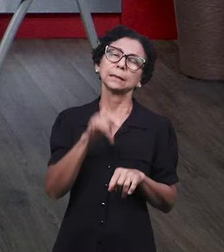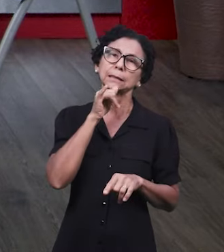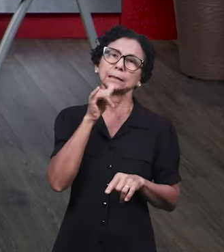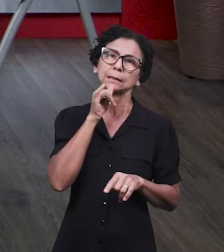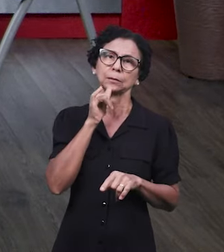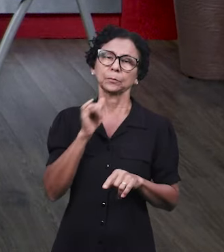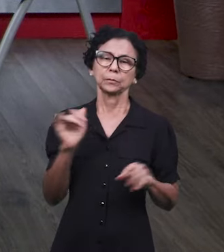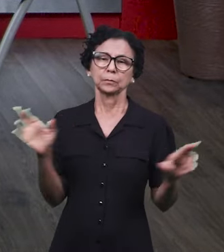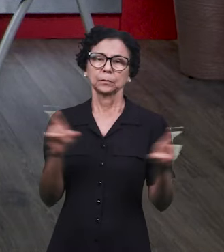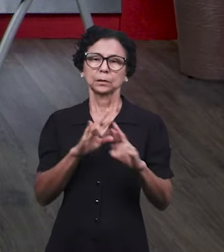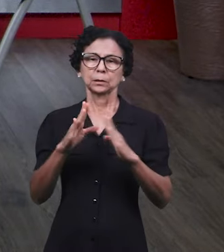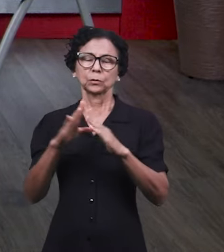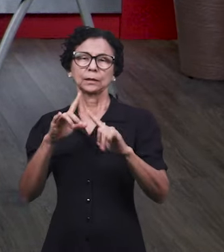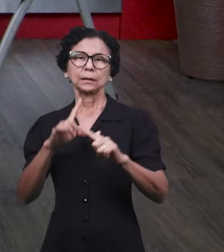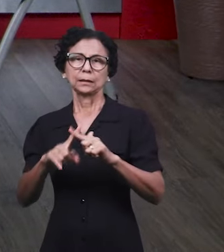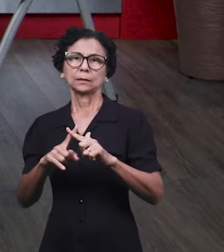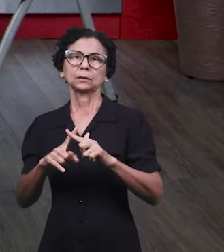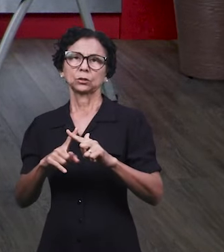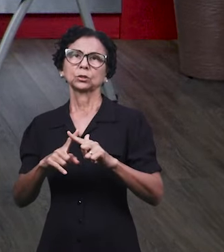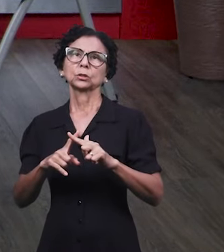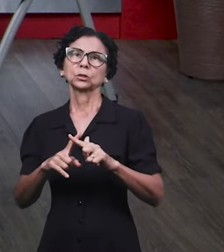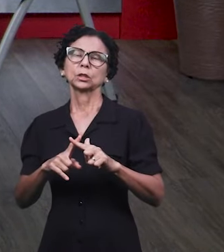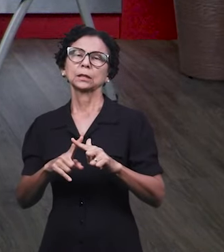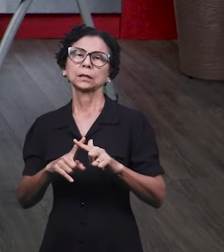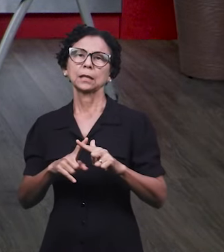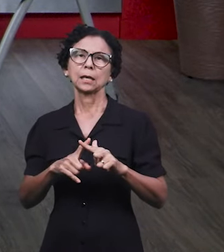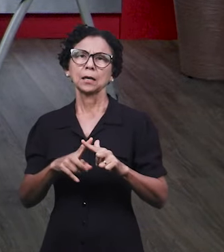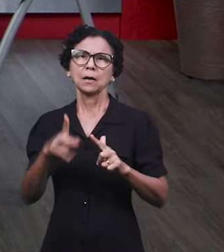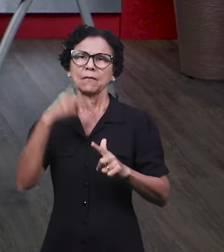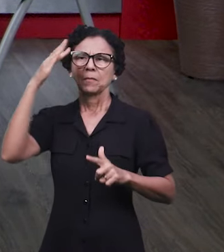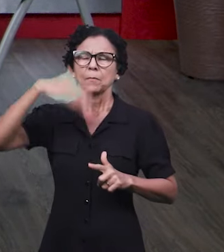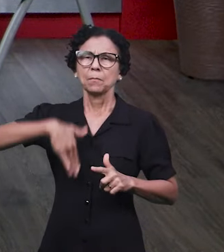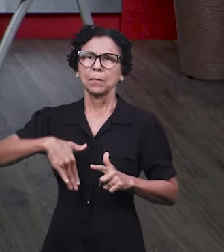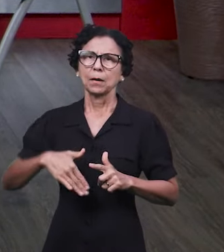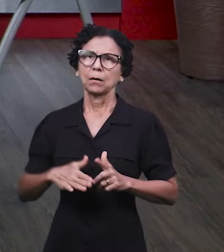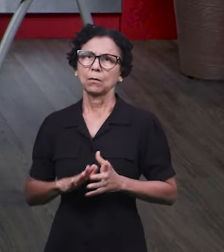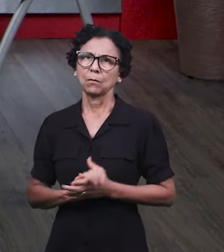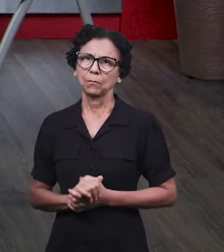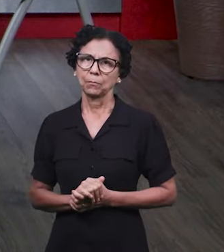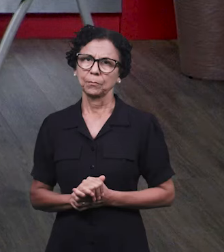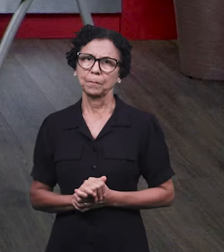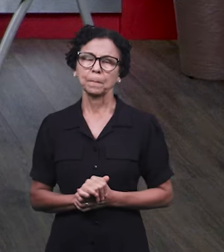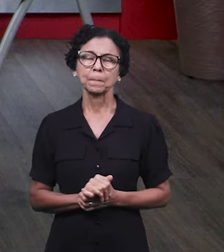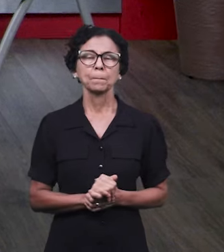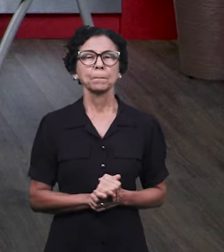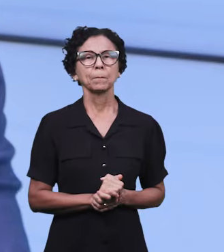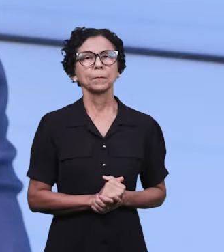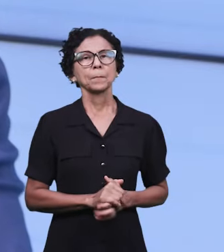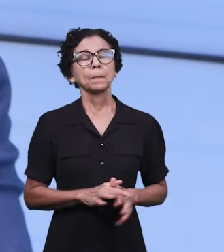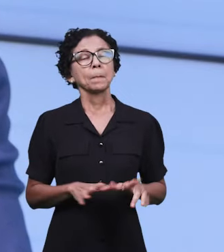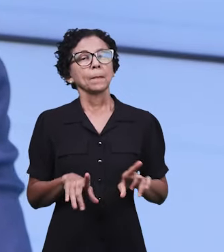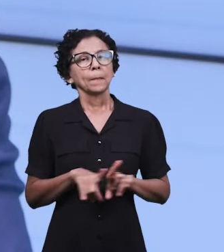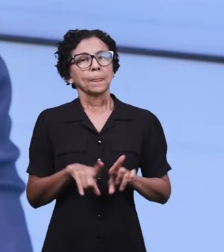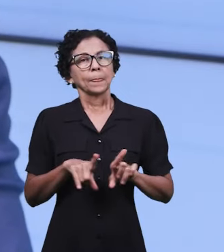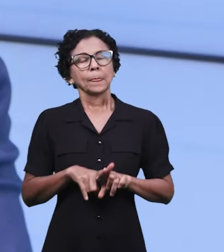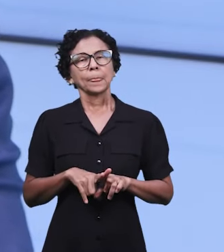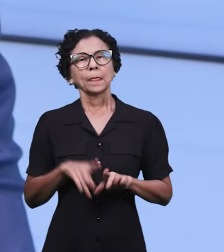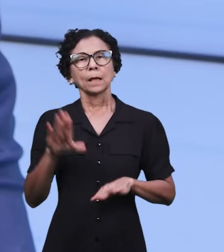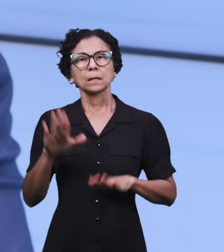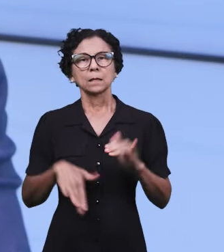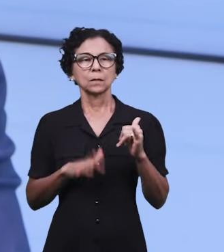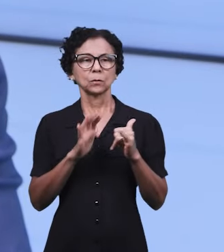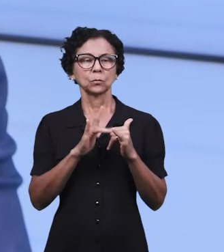tema e às vezes o YouTube ele recomenda outros vídeos outros canais que possam ter